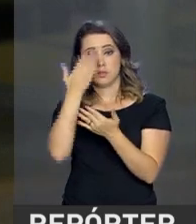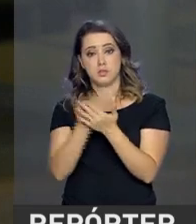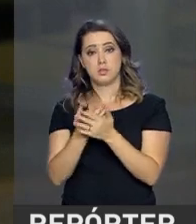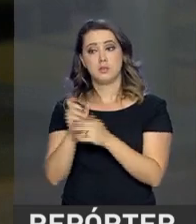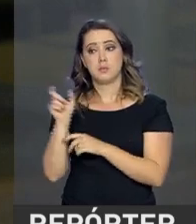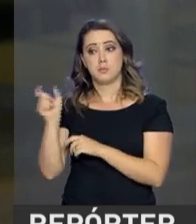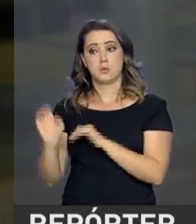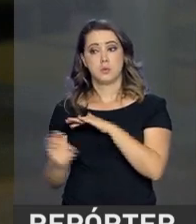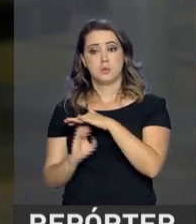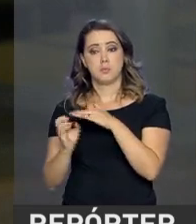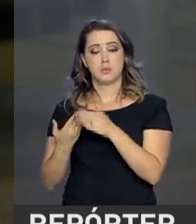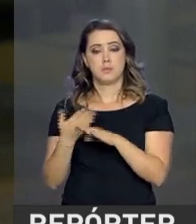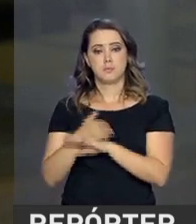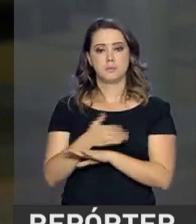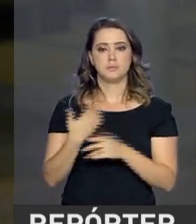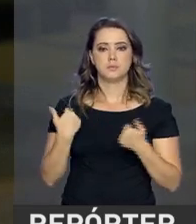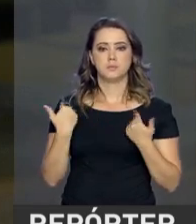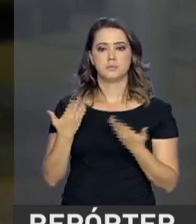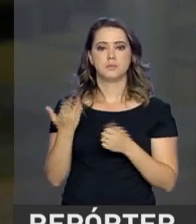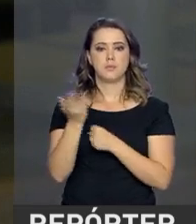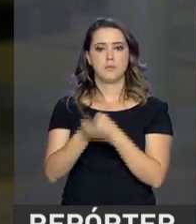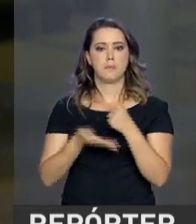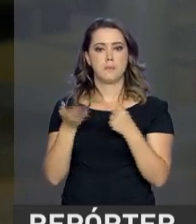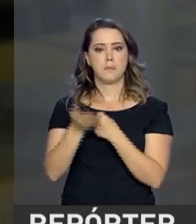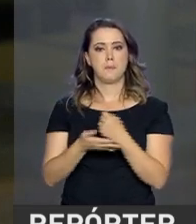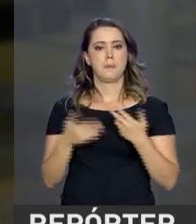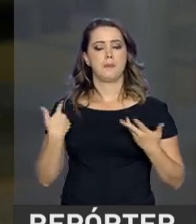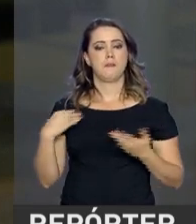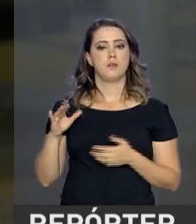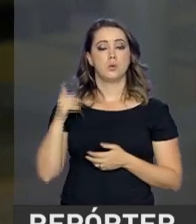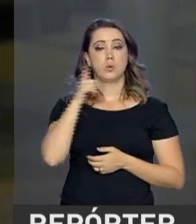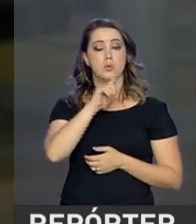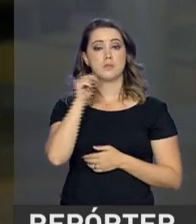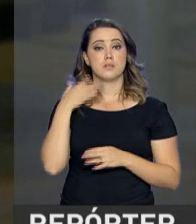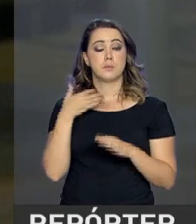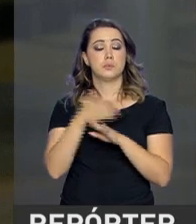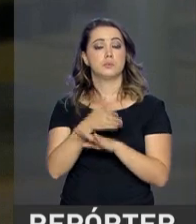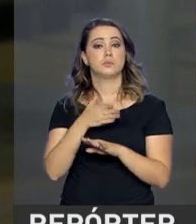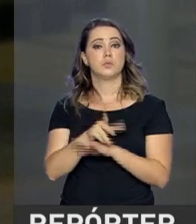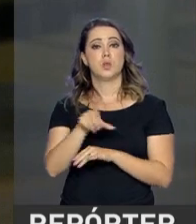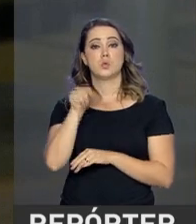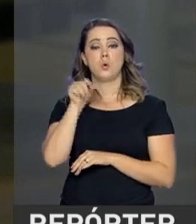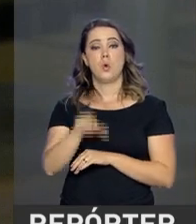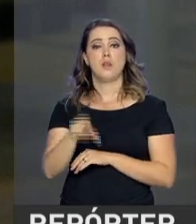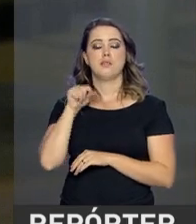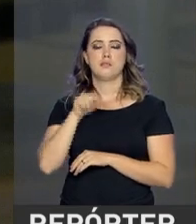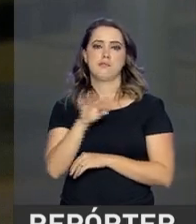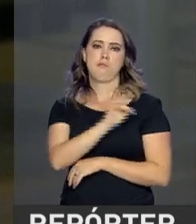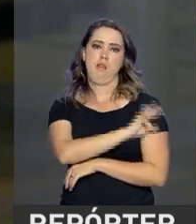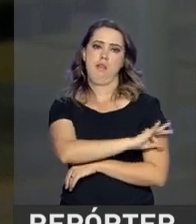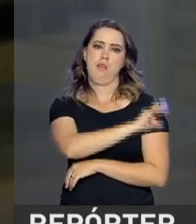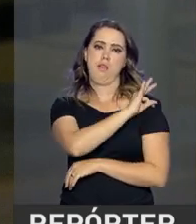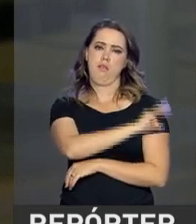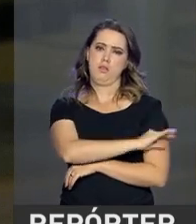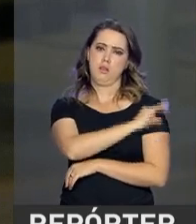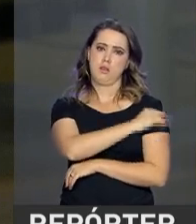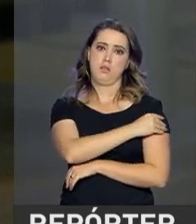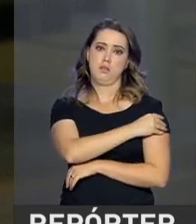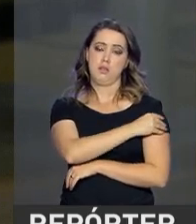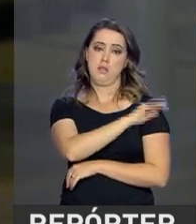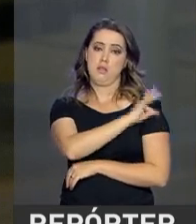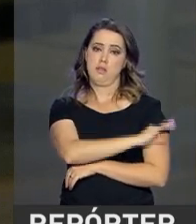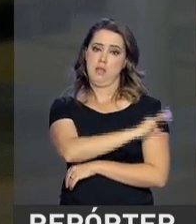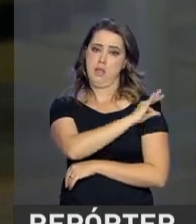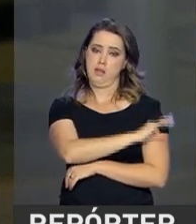investir o e basicamente alcançando através das indicações técnicas que foram feito e eminentemente técnicas